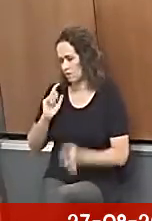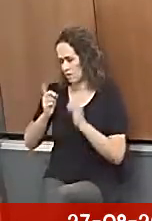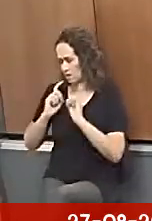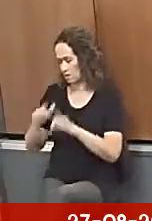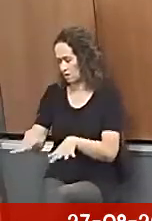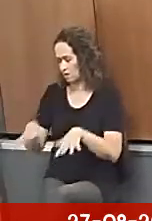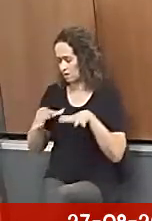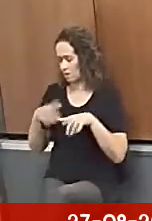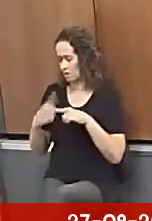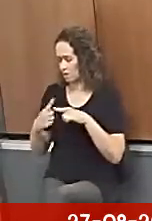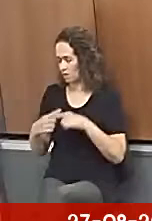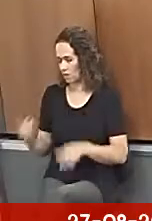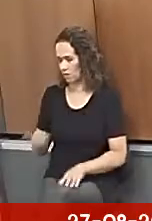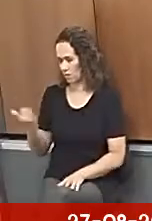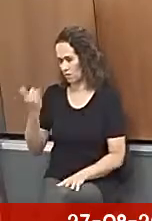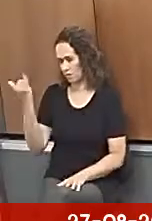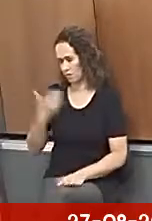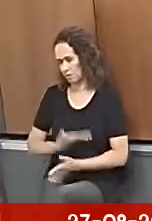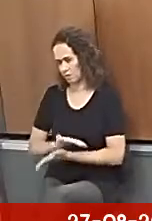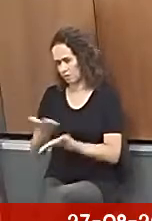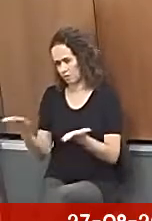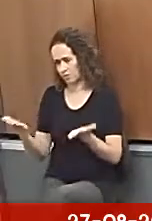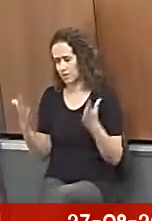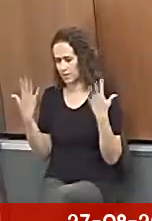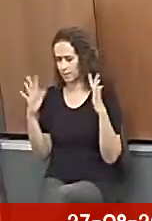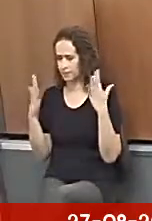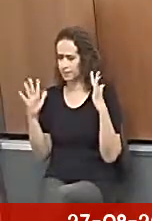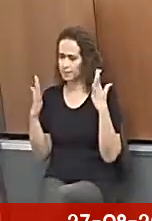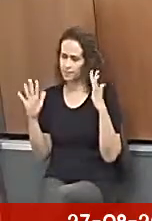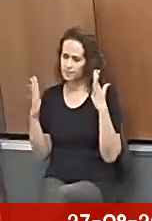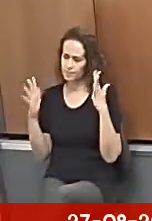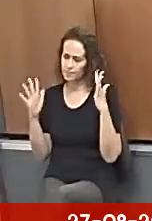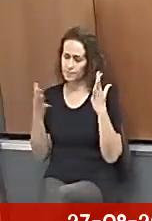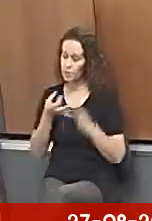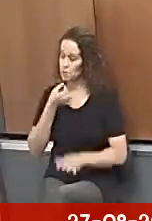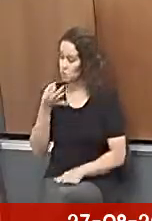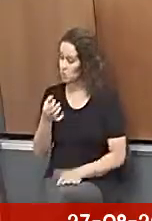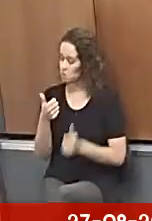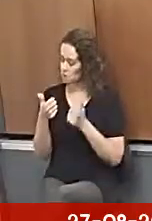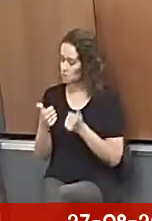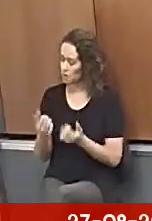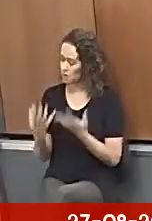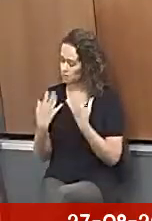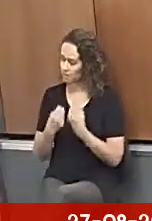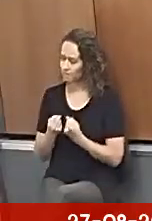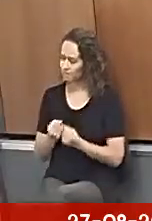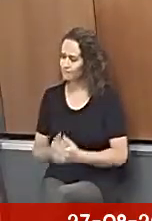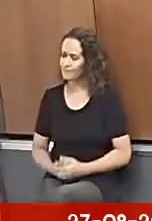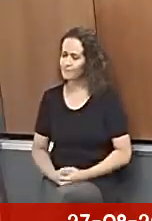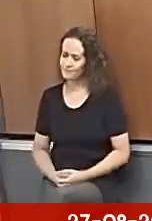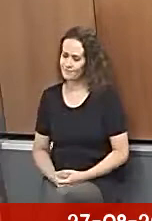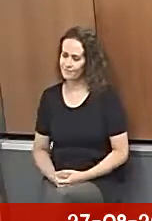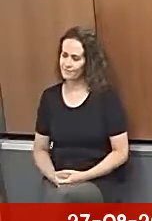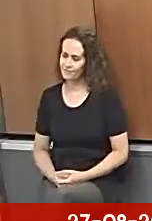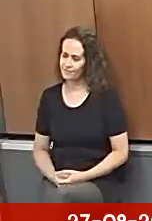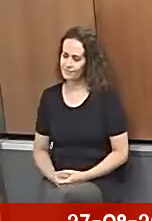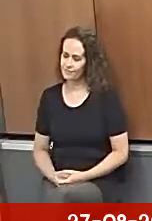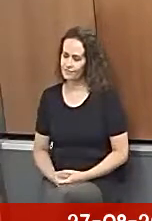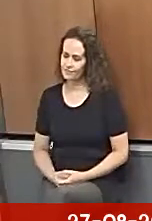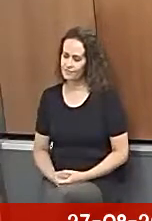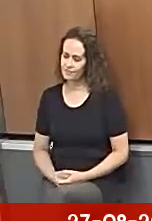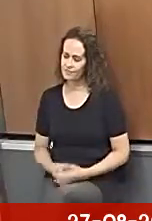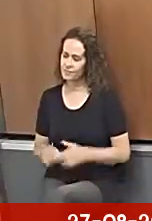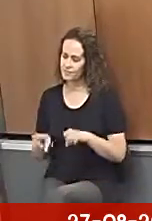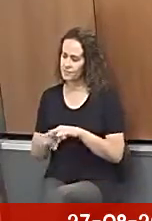para tudo porque sugestão muito bom com sugestão acatada de cadu com anuência aqui dos membros tanto do